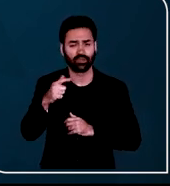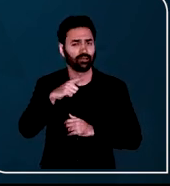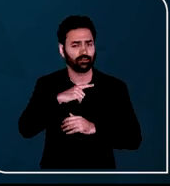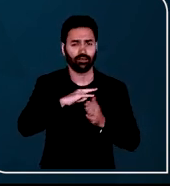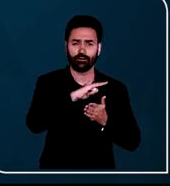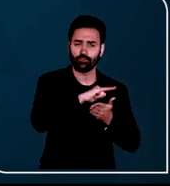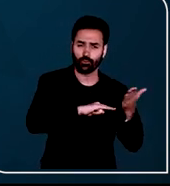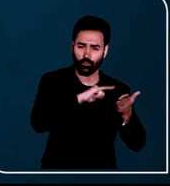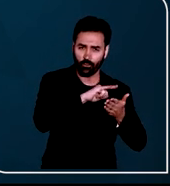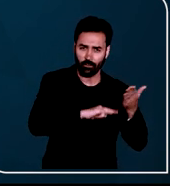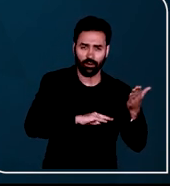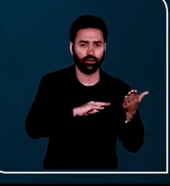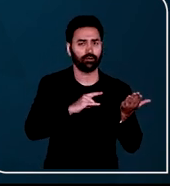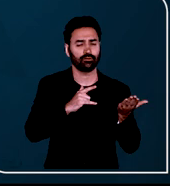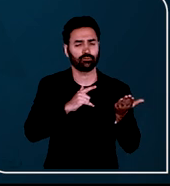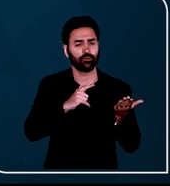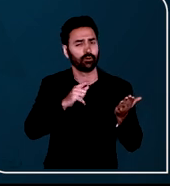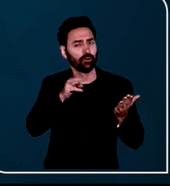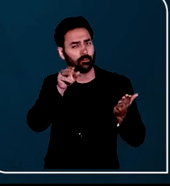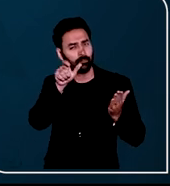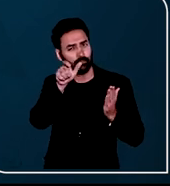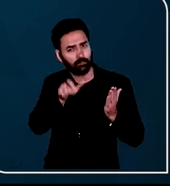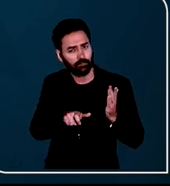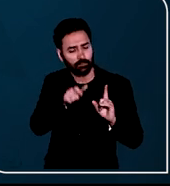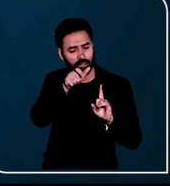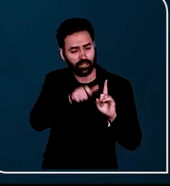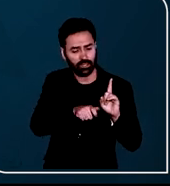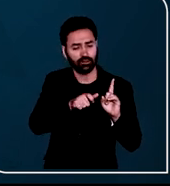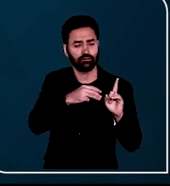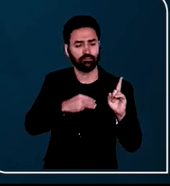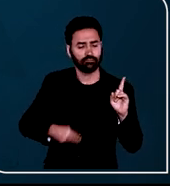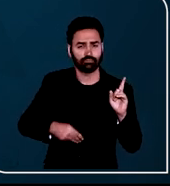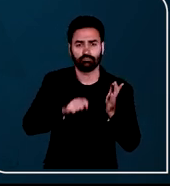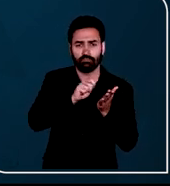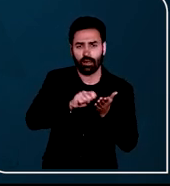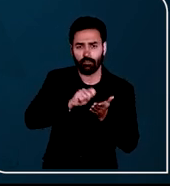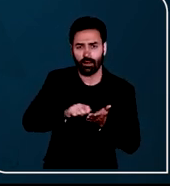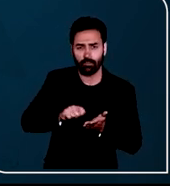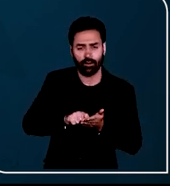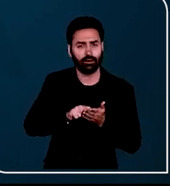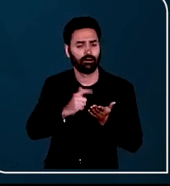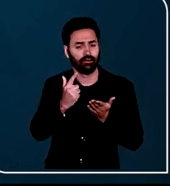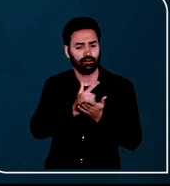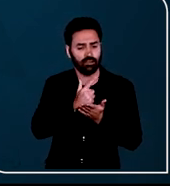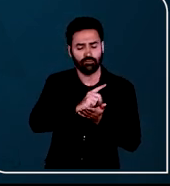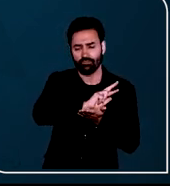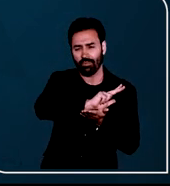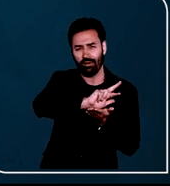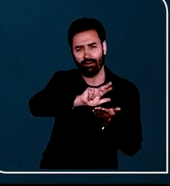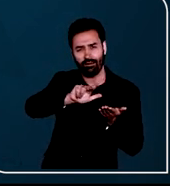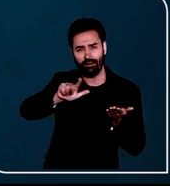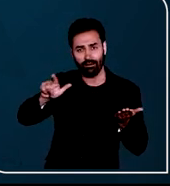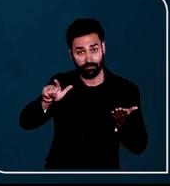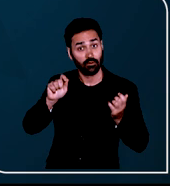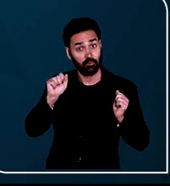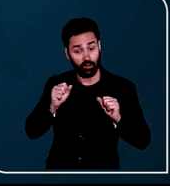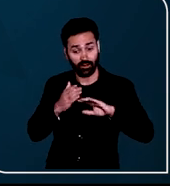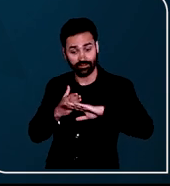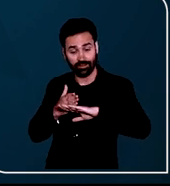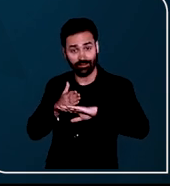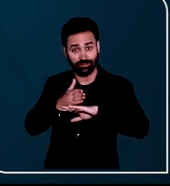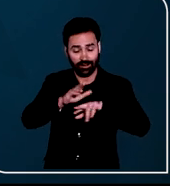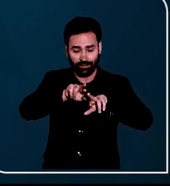históricos, produção intelectual de ministros, obras raras e uma vasta coleção jurídica. Explore essa rica trajetória